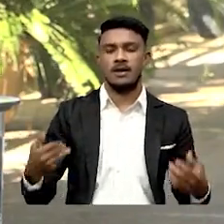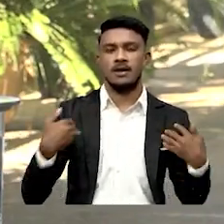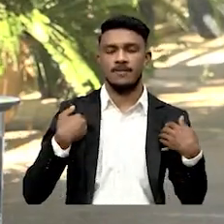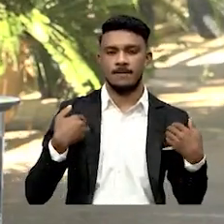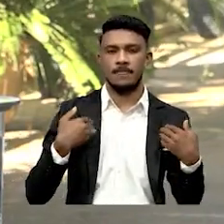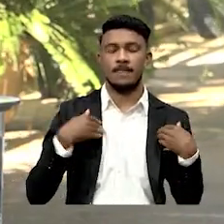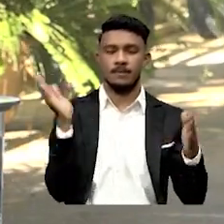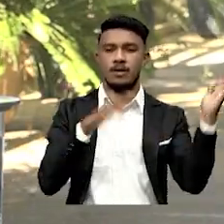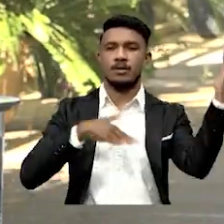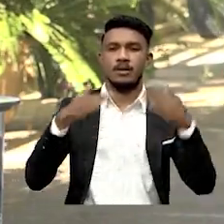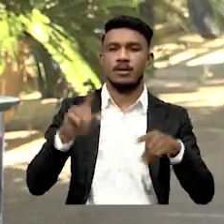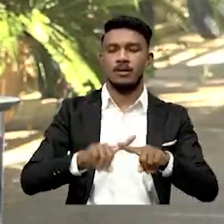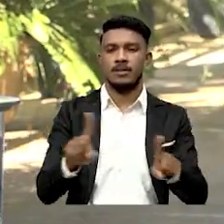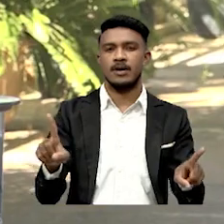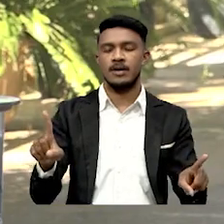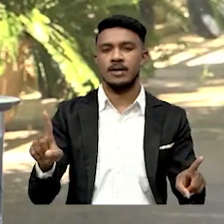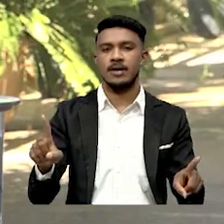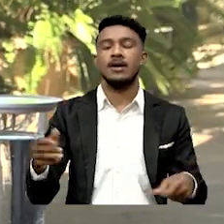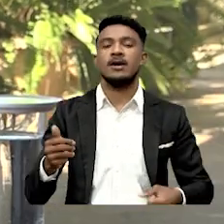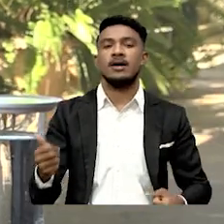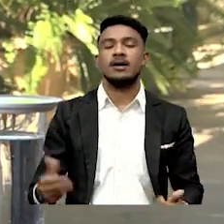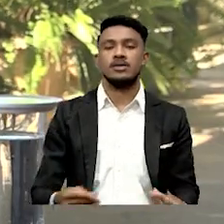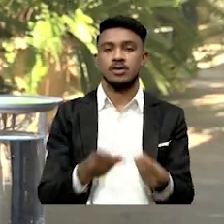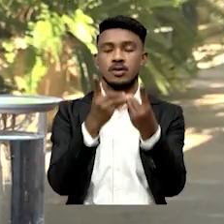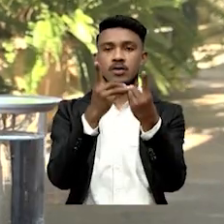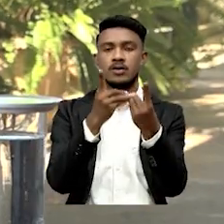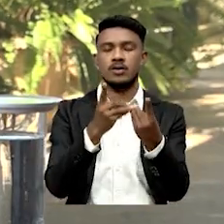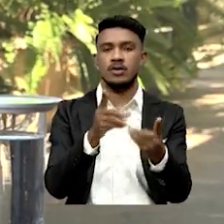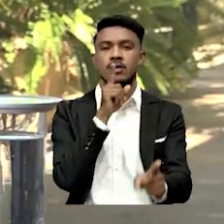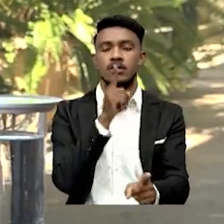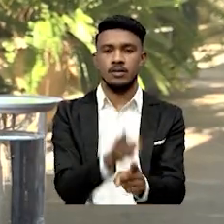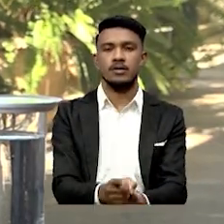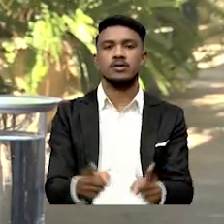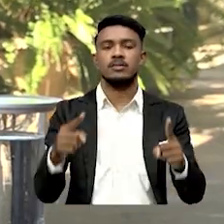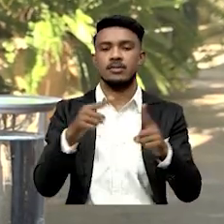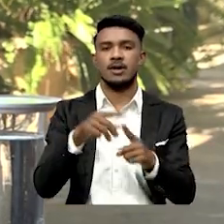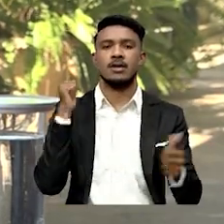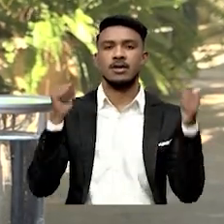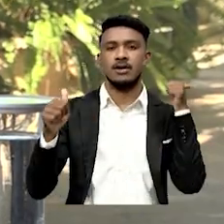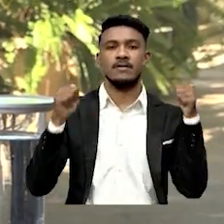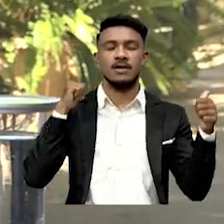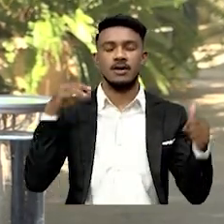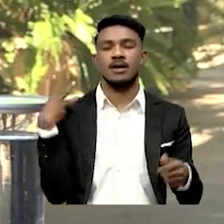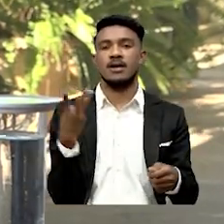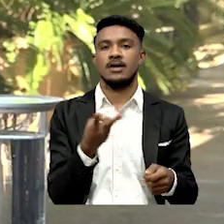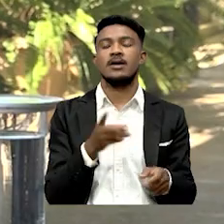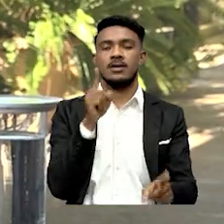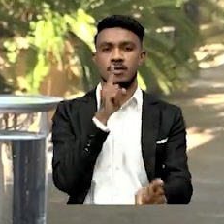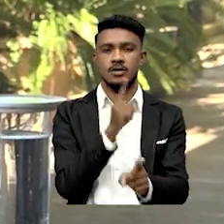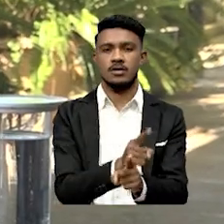concentra losba atividade. Nem merece a minha apoio. Também ao